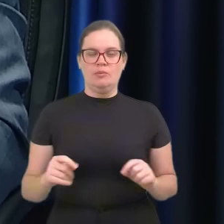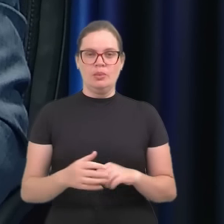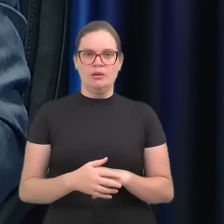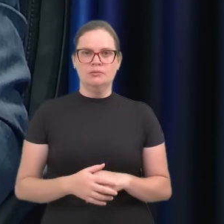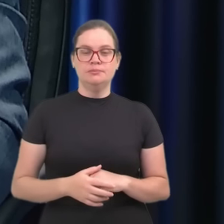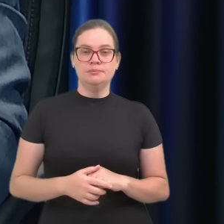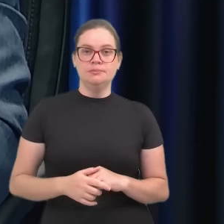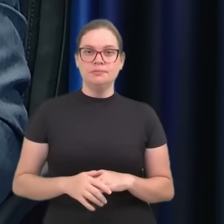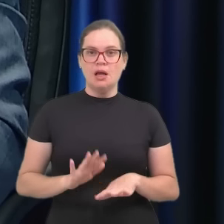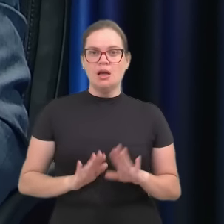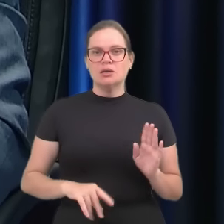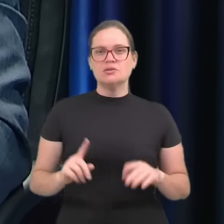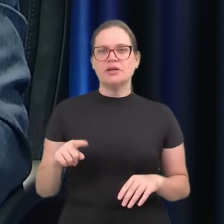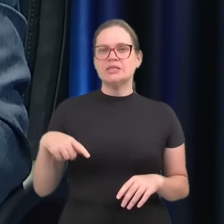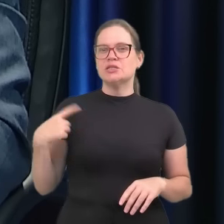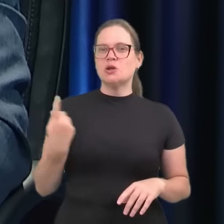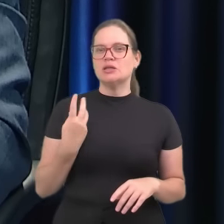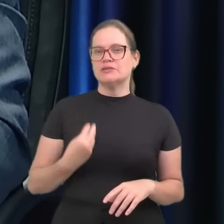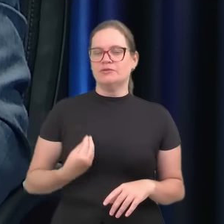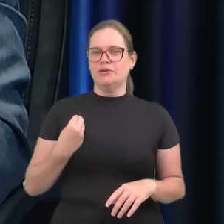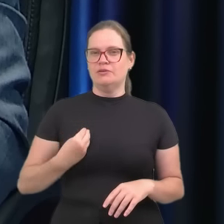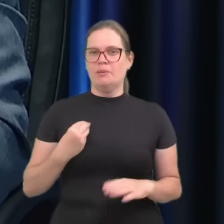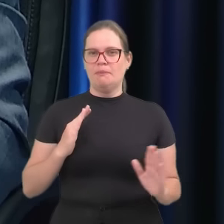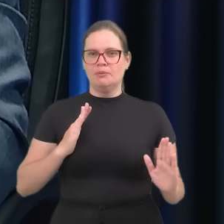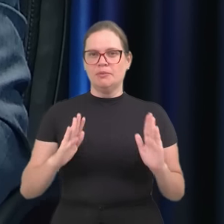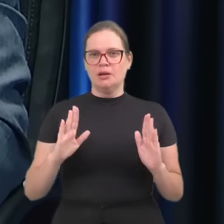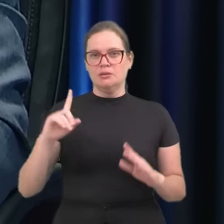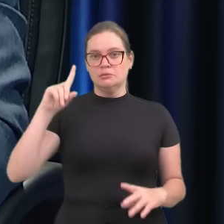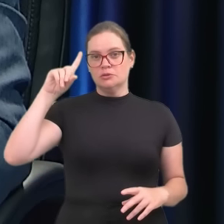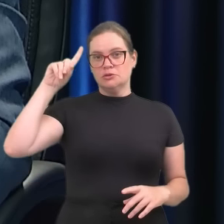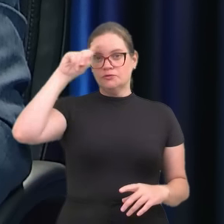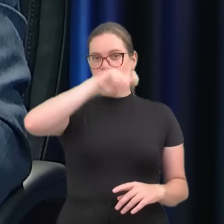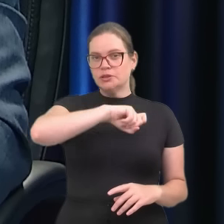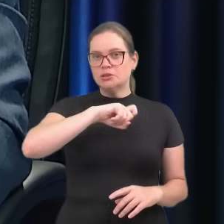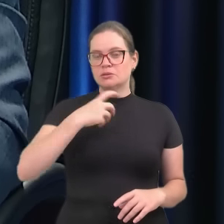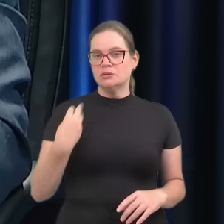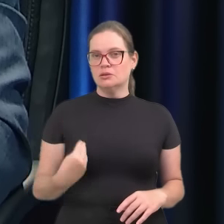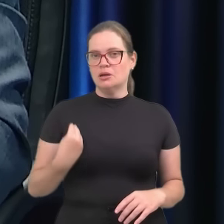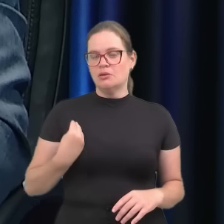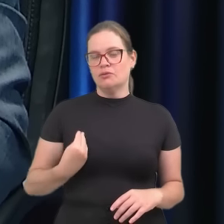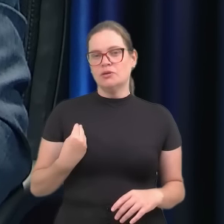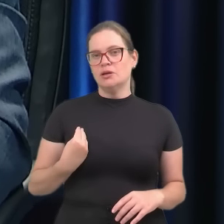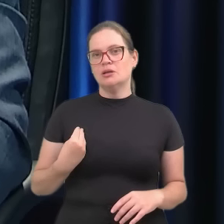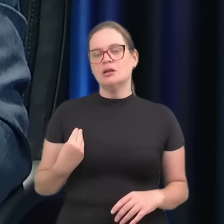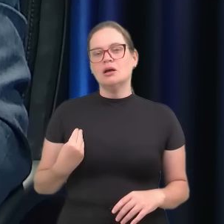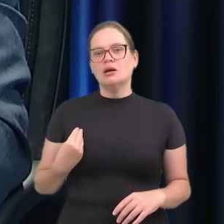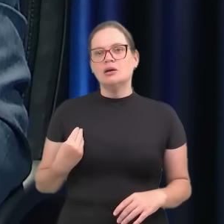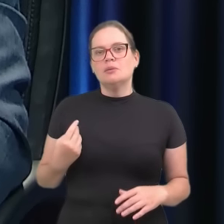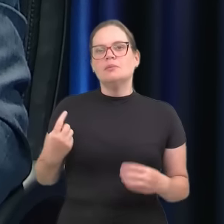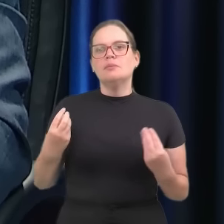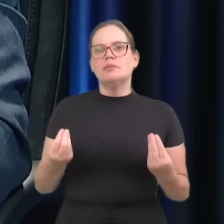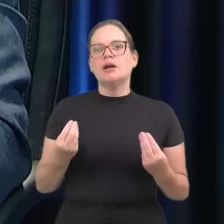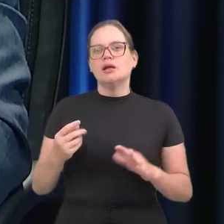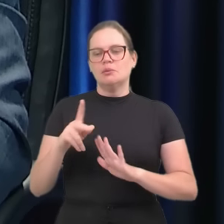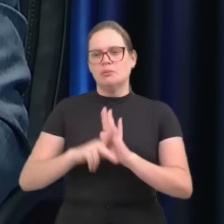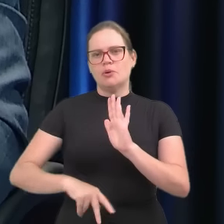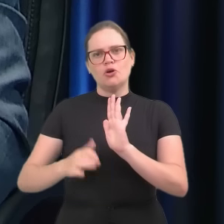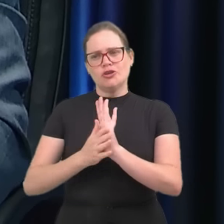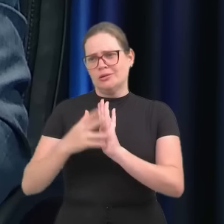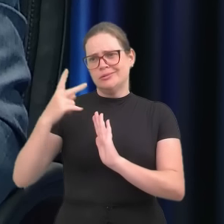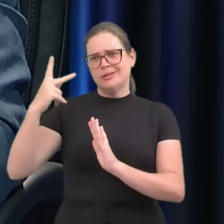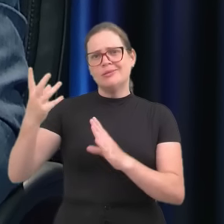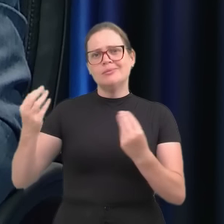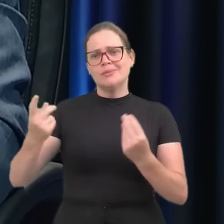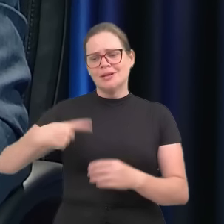gente passa por situações na vida que é um mero projeto de Deus para nos aproximar dele,